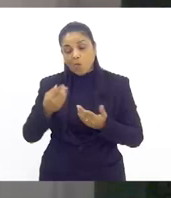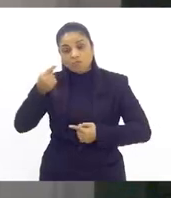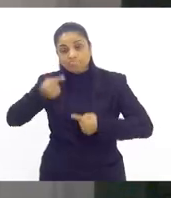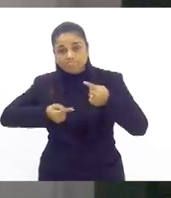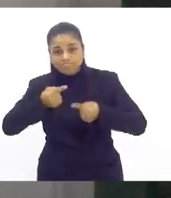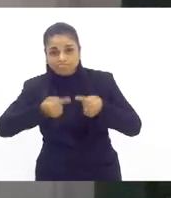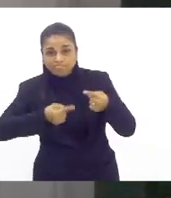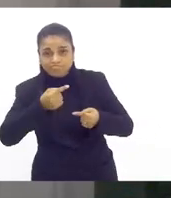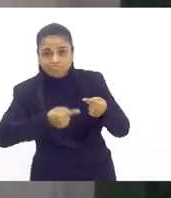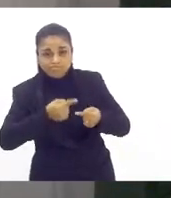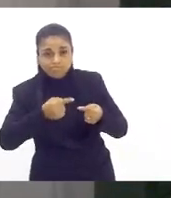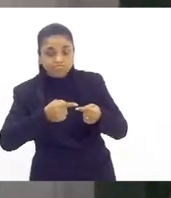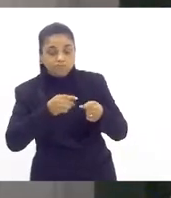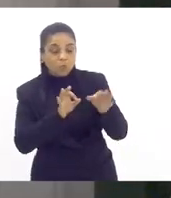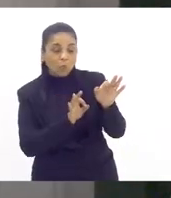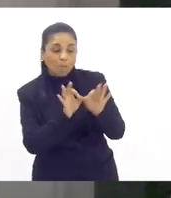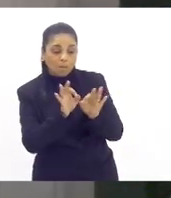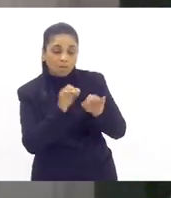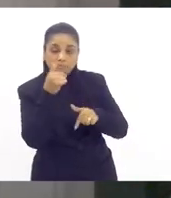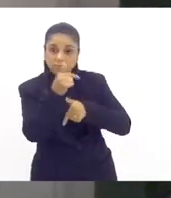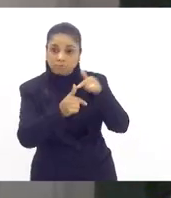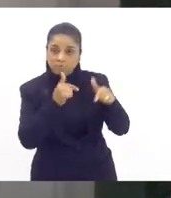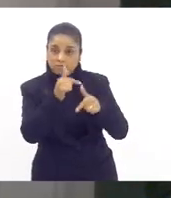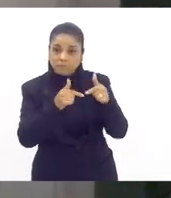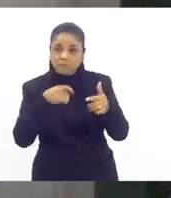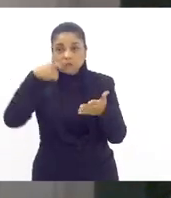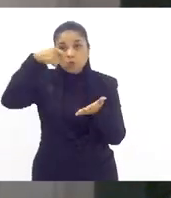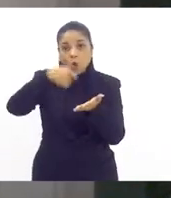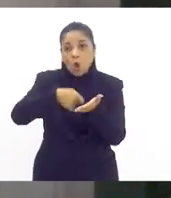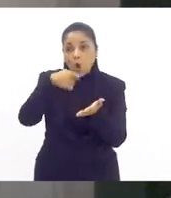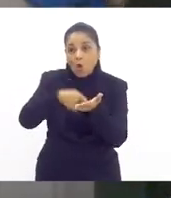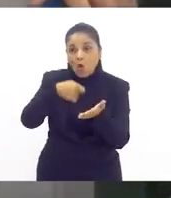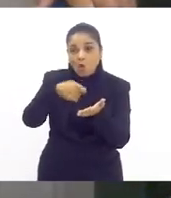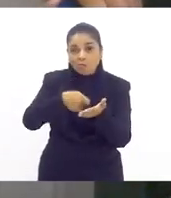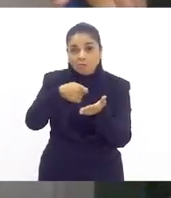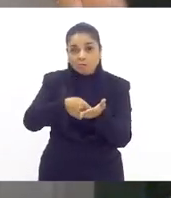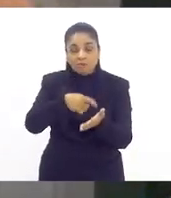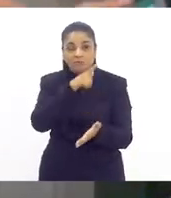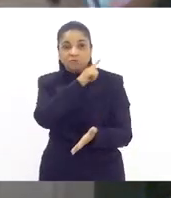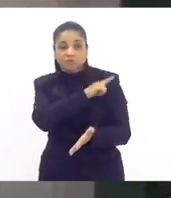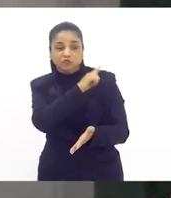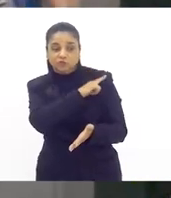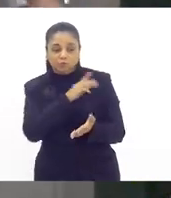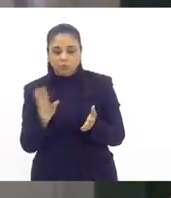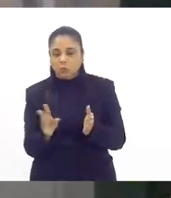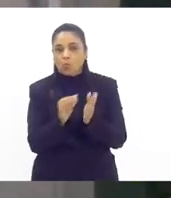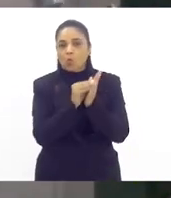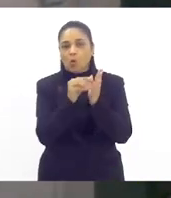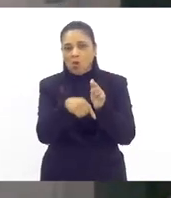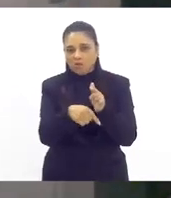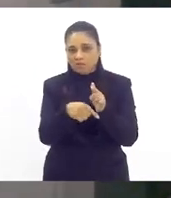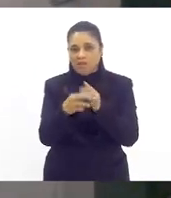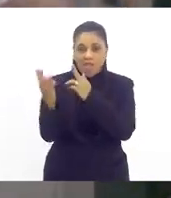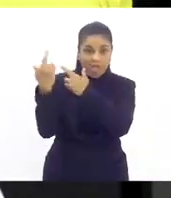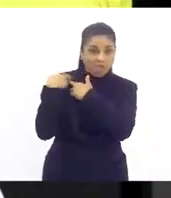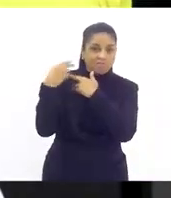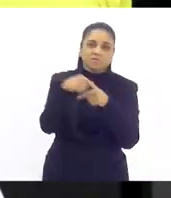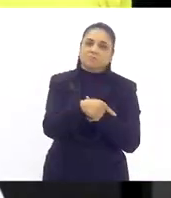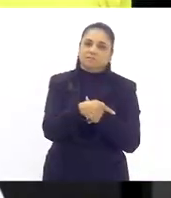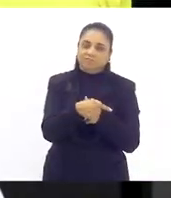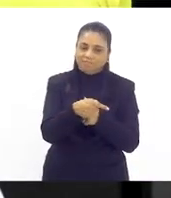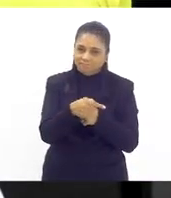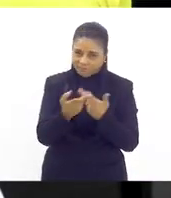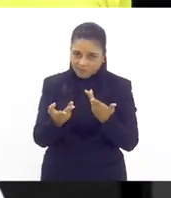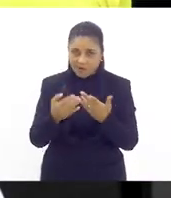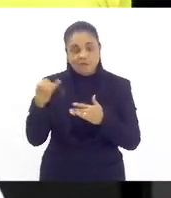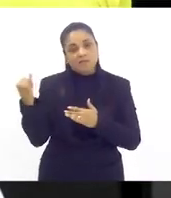que o plano de trabalho seja uma obrigatoriedade caso gestor não coloque ele seja responsabilidade segunda